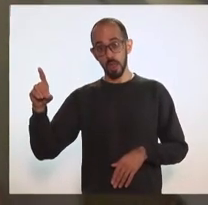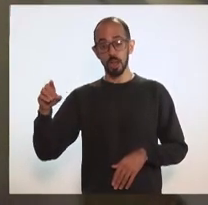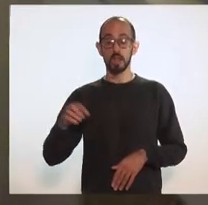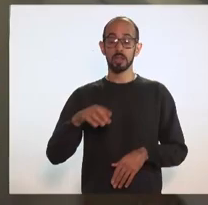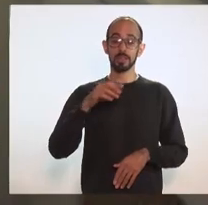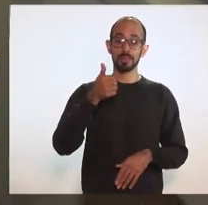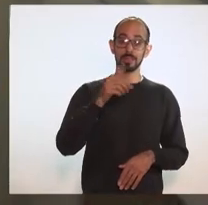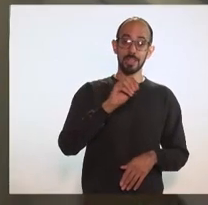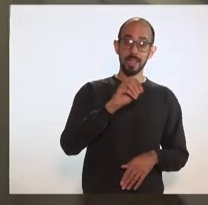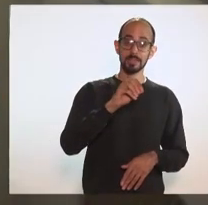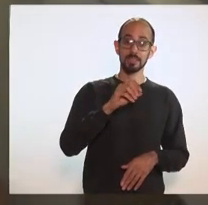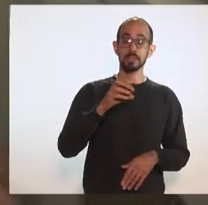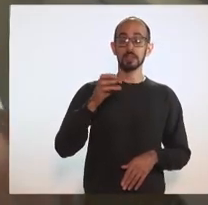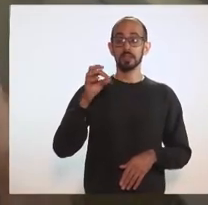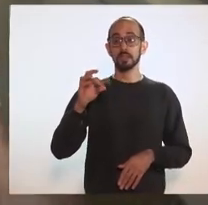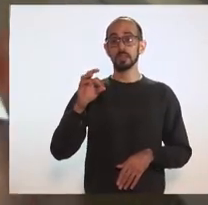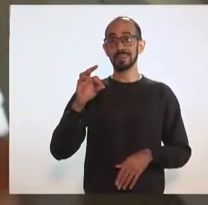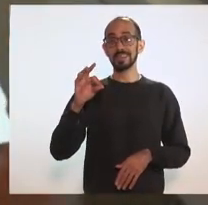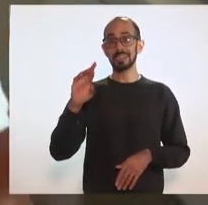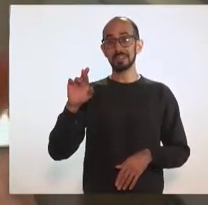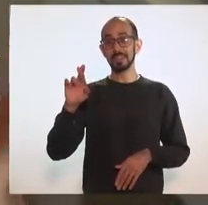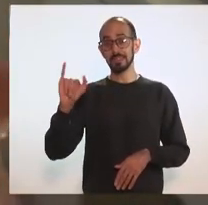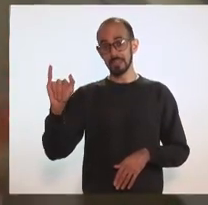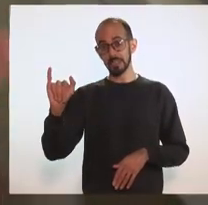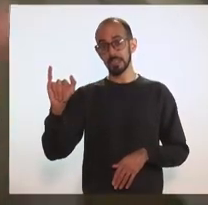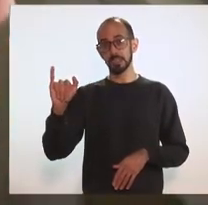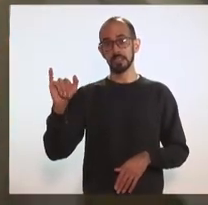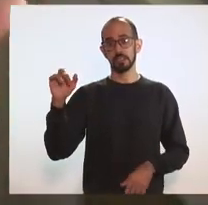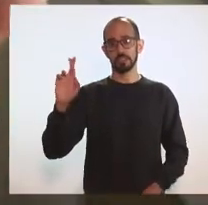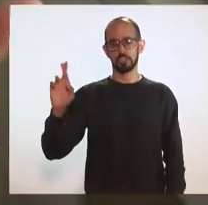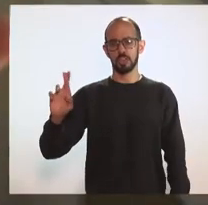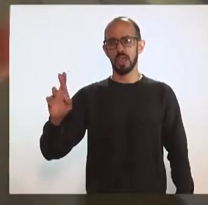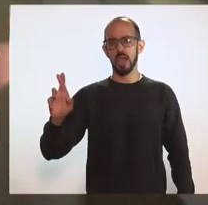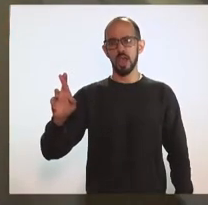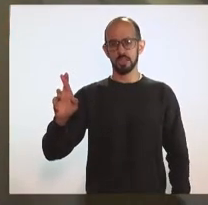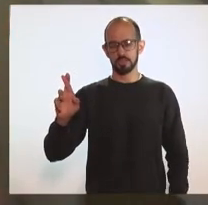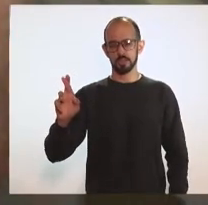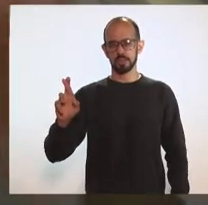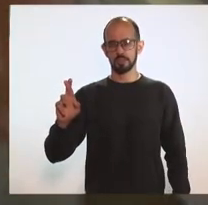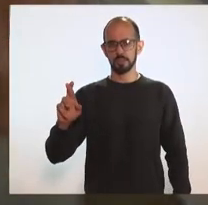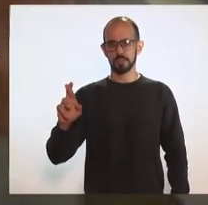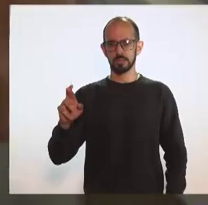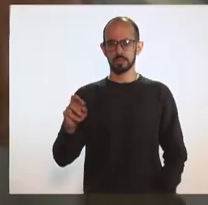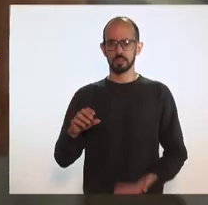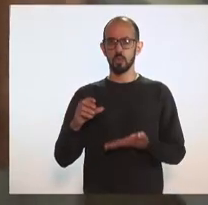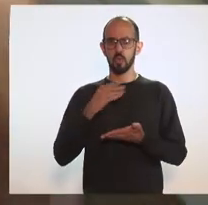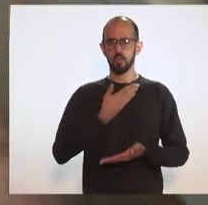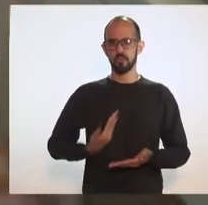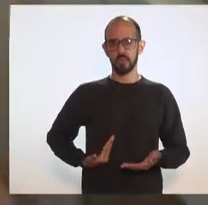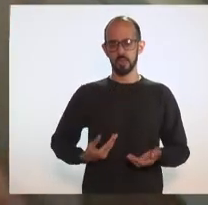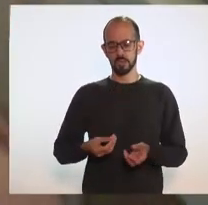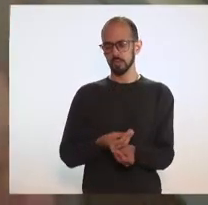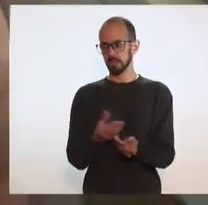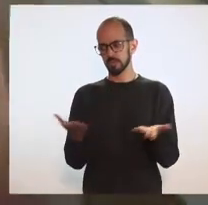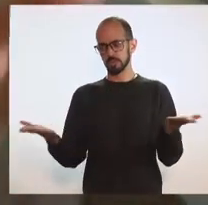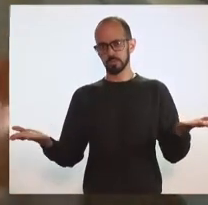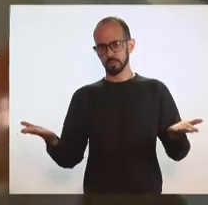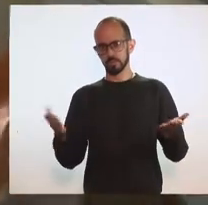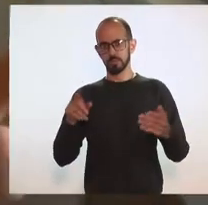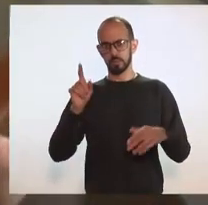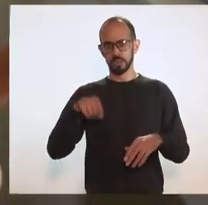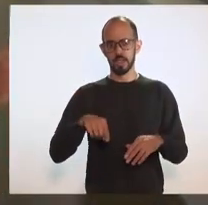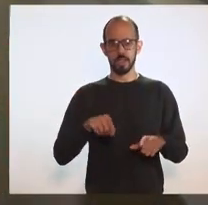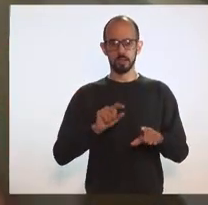o senhor que injeção É essa a economia americana Kim tese é a